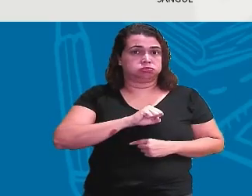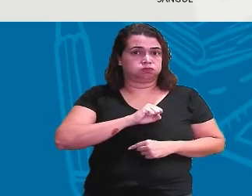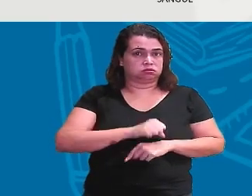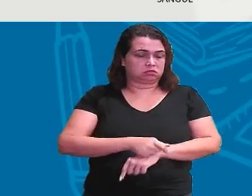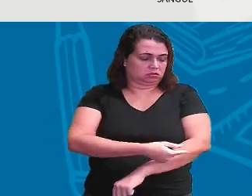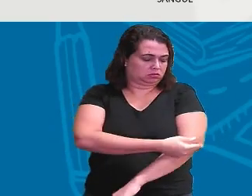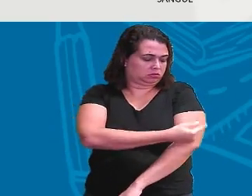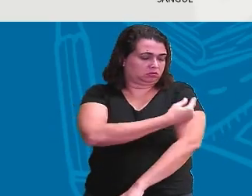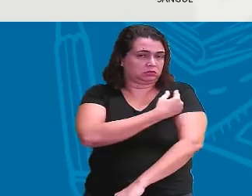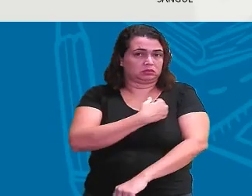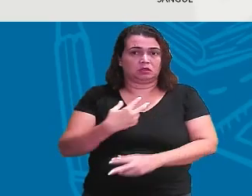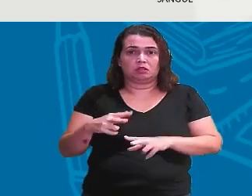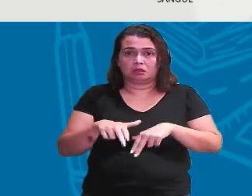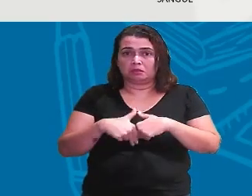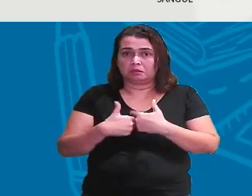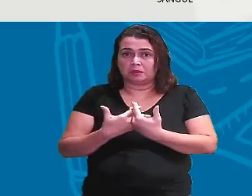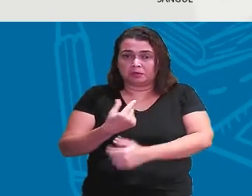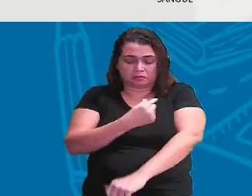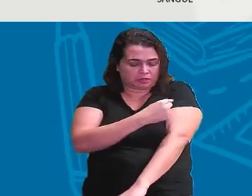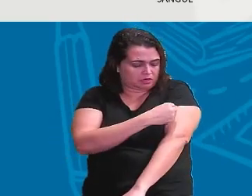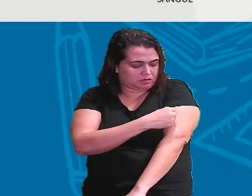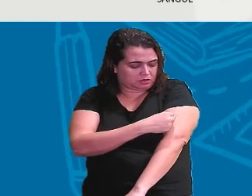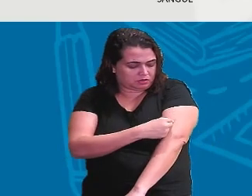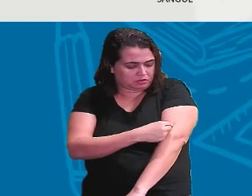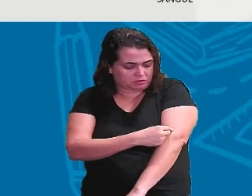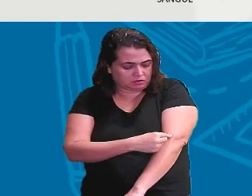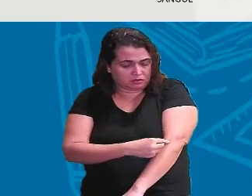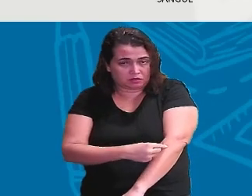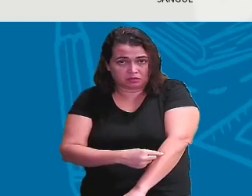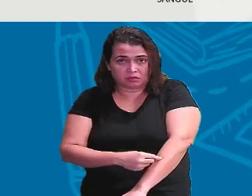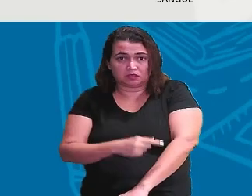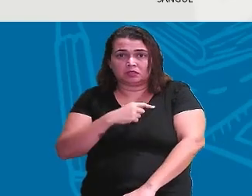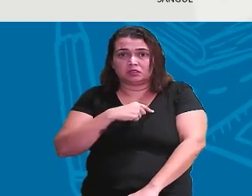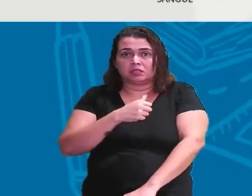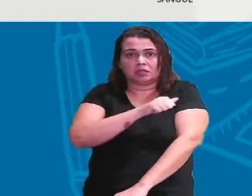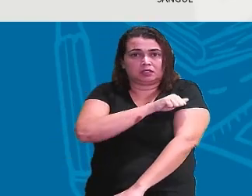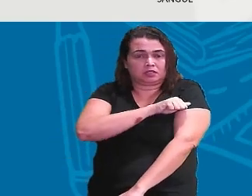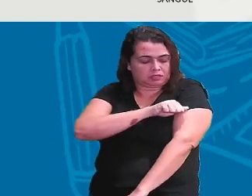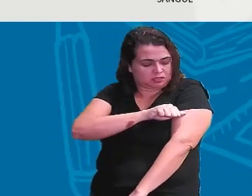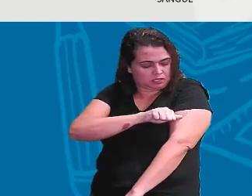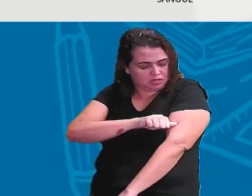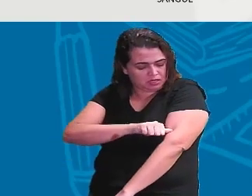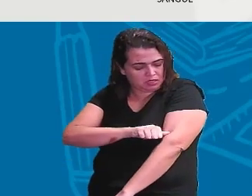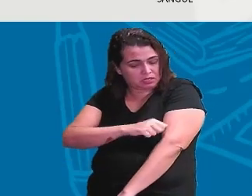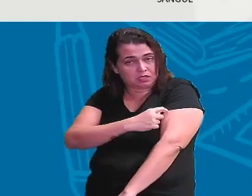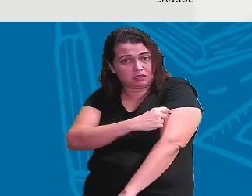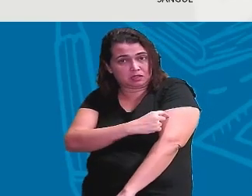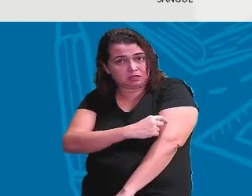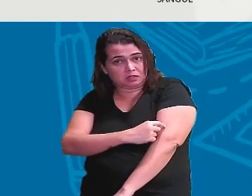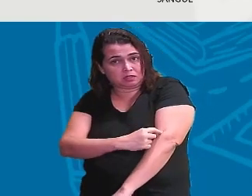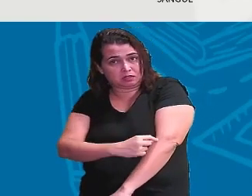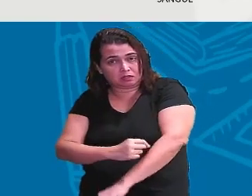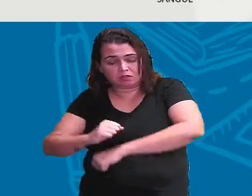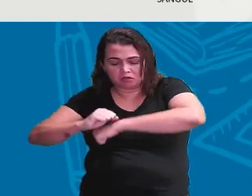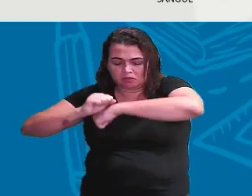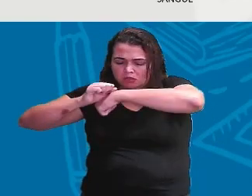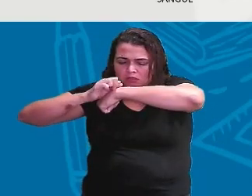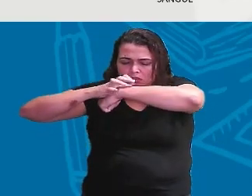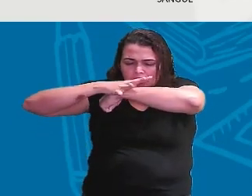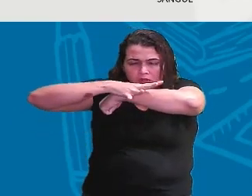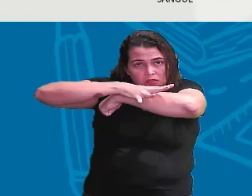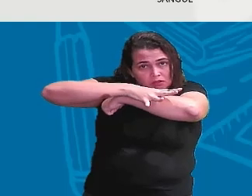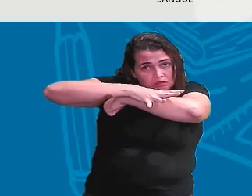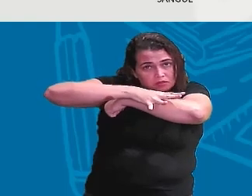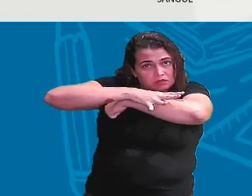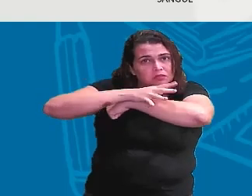através dos nossos vasos, tá certo? Sejam eles as artérias, as veias ou os capilares. E a gente vai